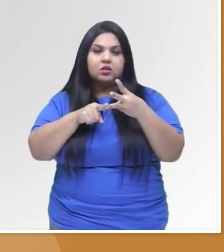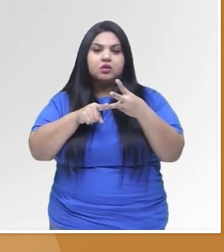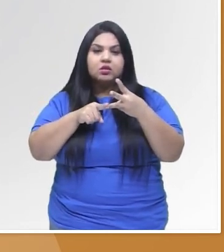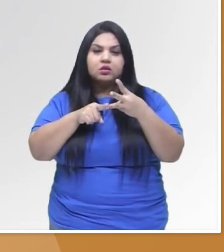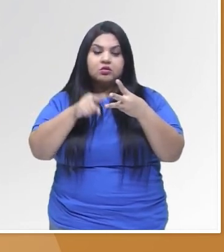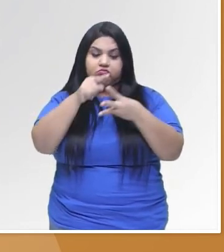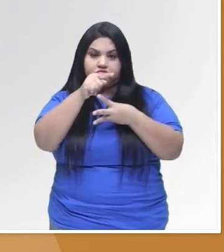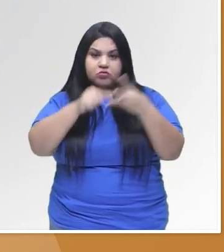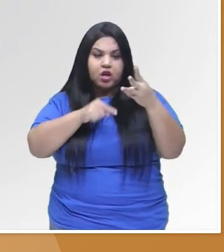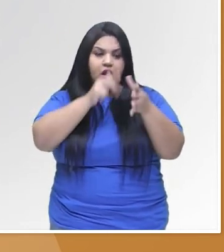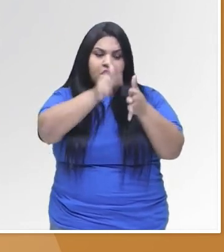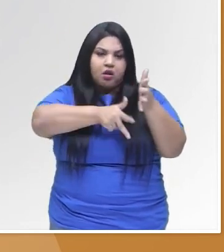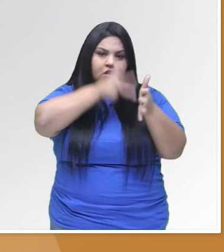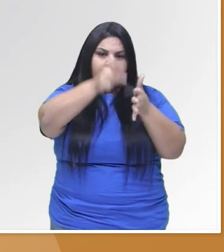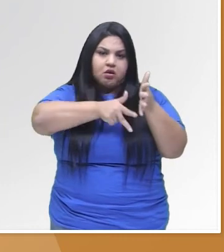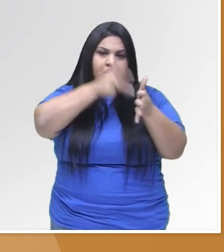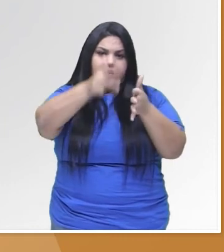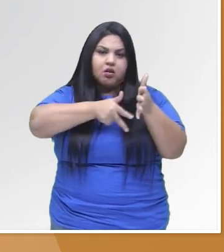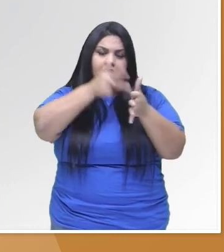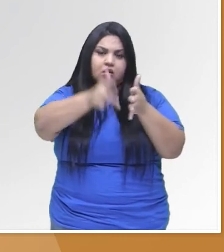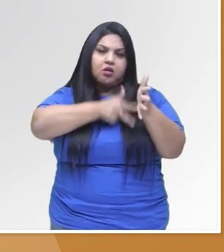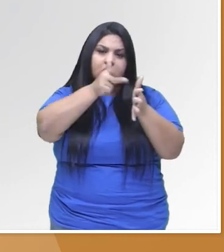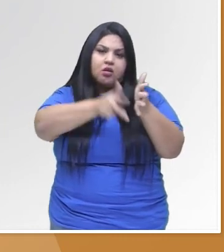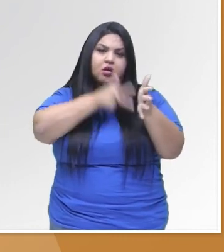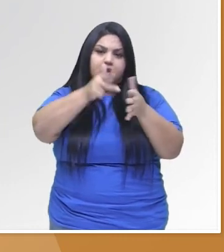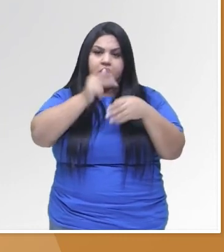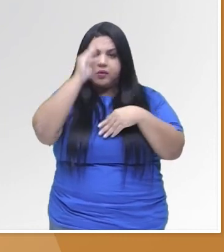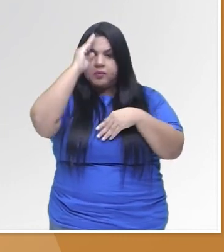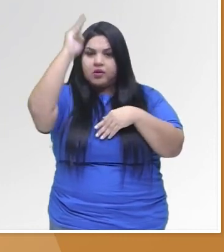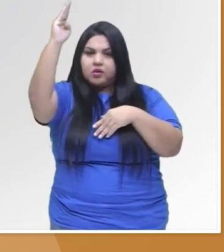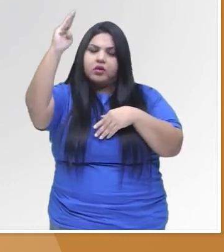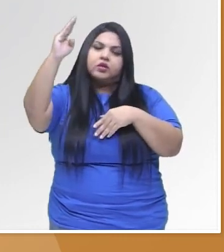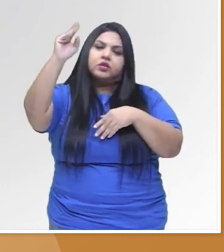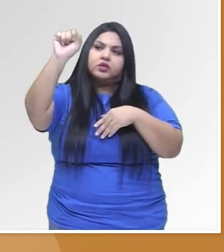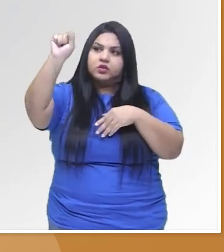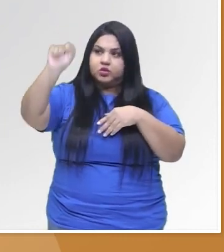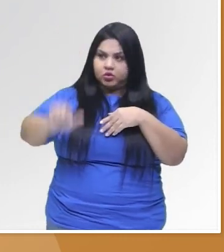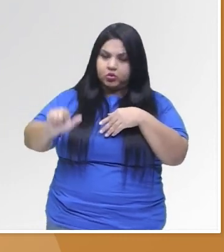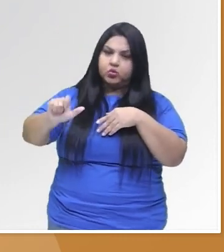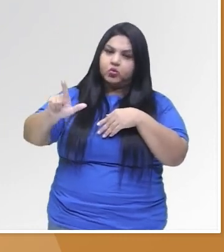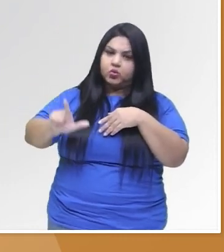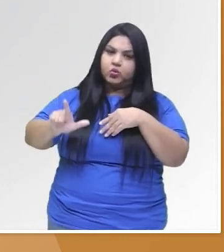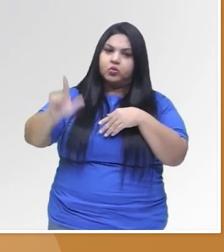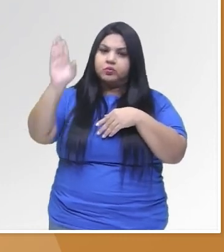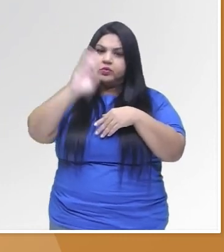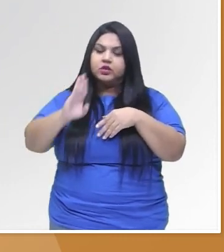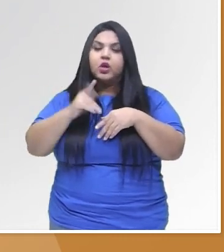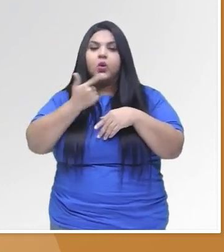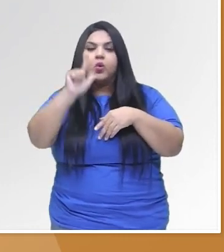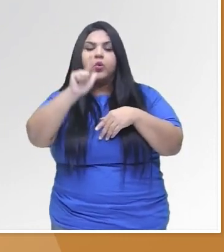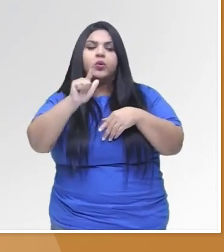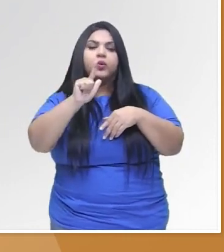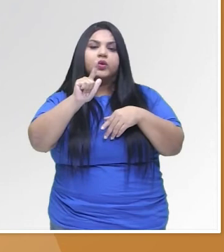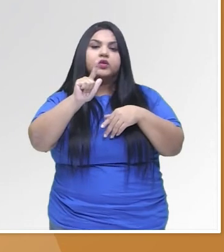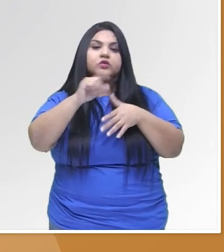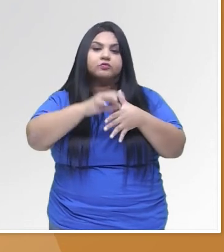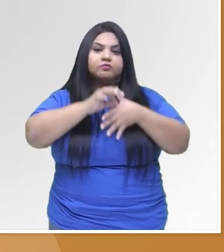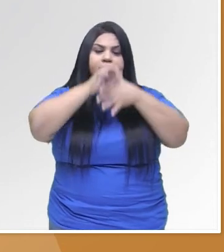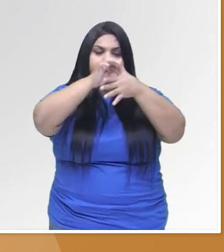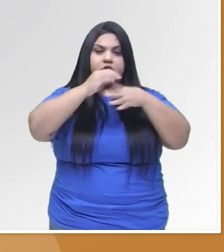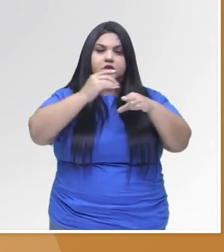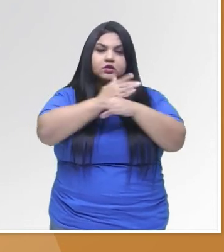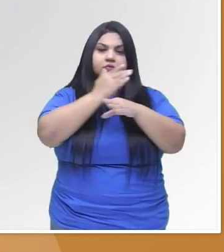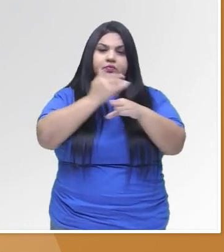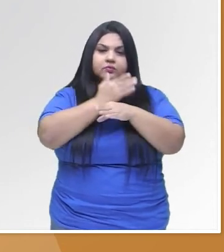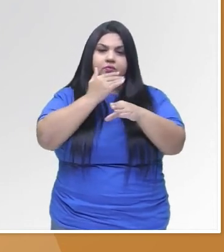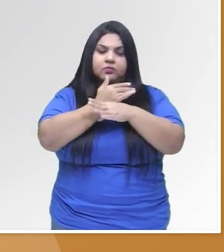trens que abastecem as cidades, principalmente do sul do Brasil. A outra cidade que eu quero fazer destaque também,